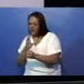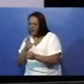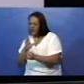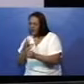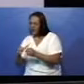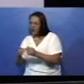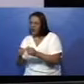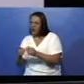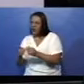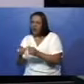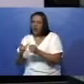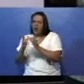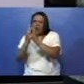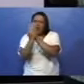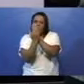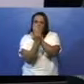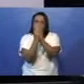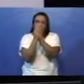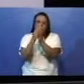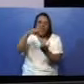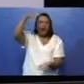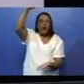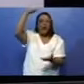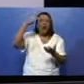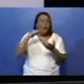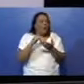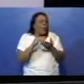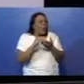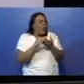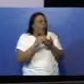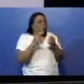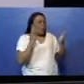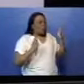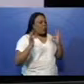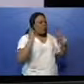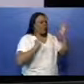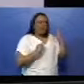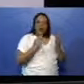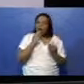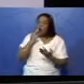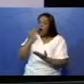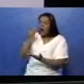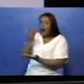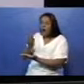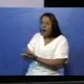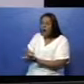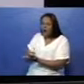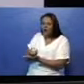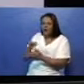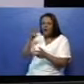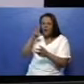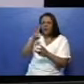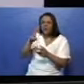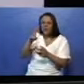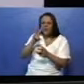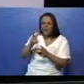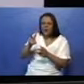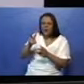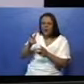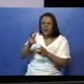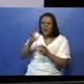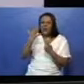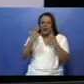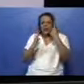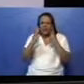do tamanho dos bonecos mesmo que se observam que no carnaval quando aparece lá nos jornais né zé portagem sobre os